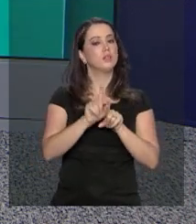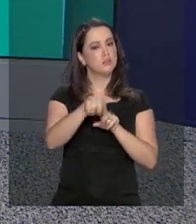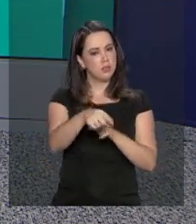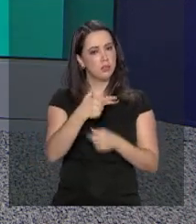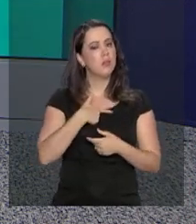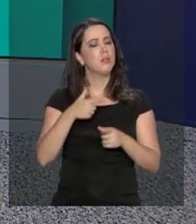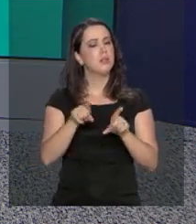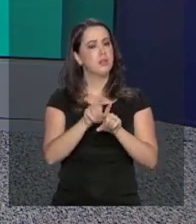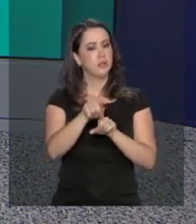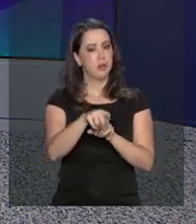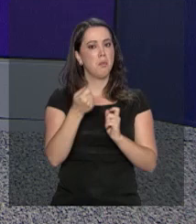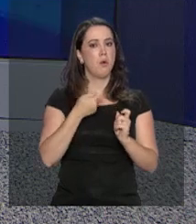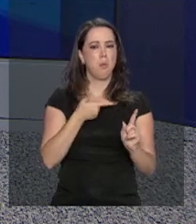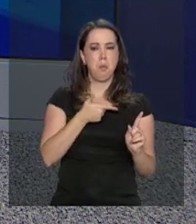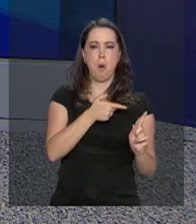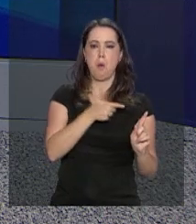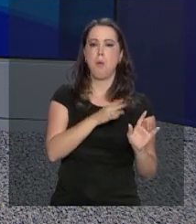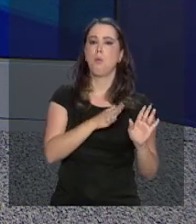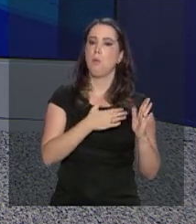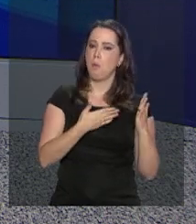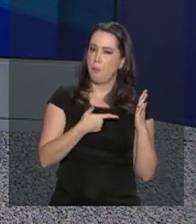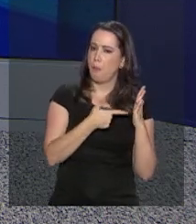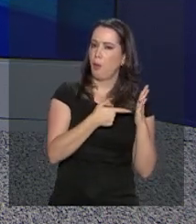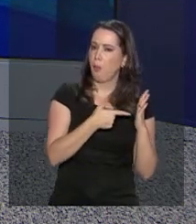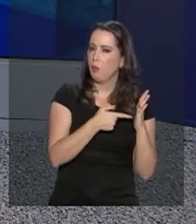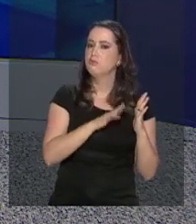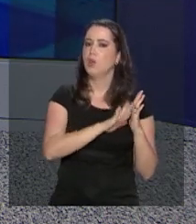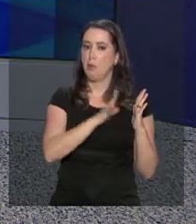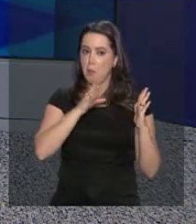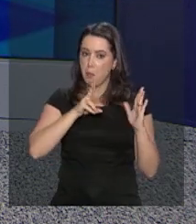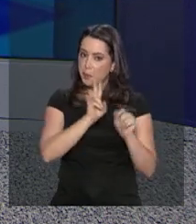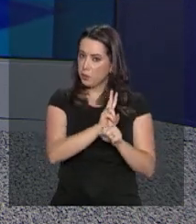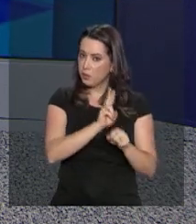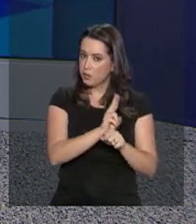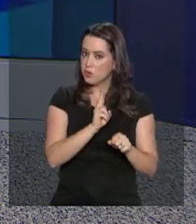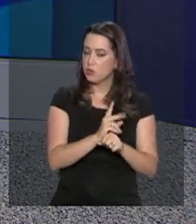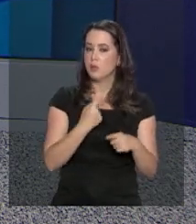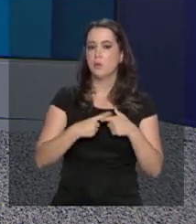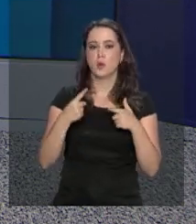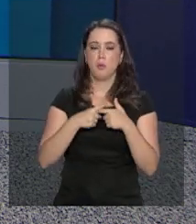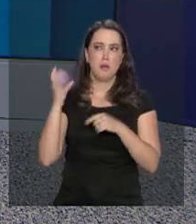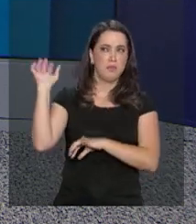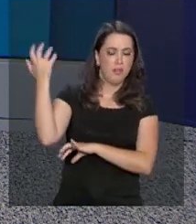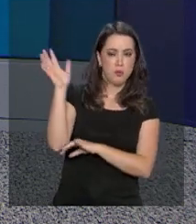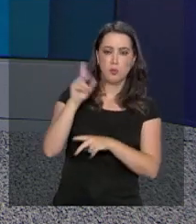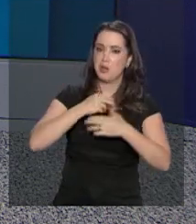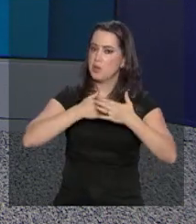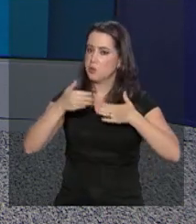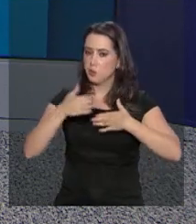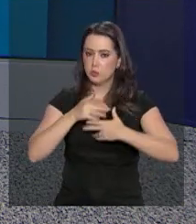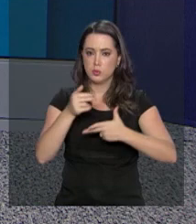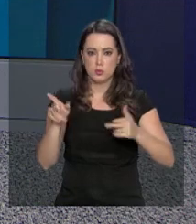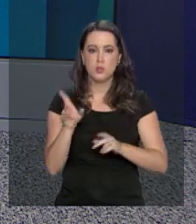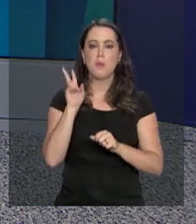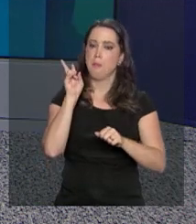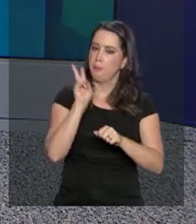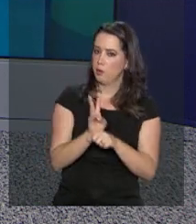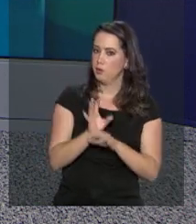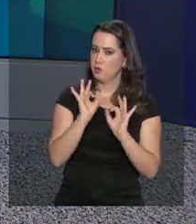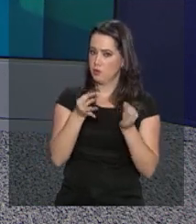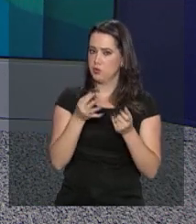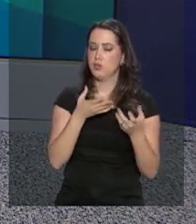resistentes a choques balísticos, situações de ataque e imprevistos da natureza, além de um banco de dados para